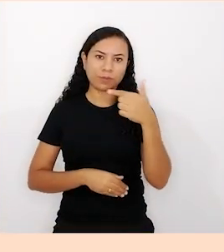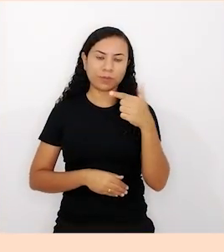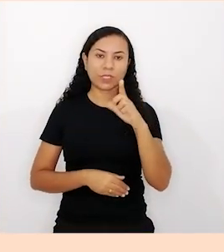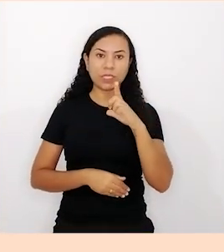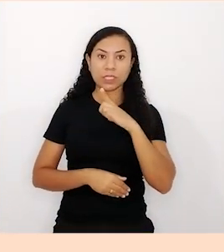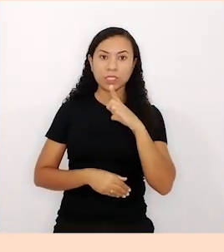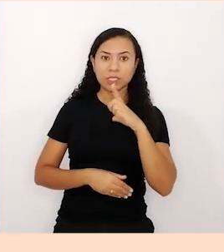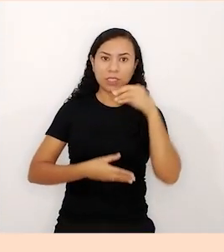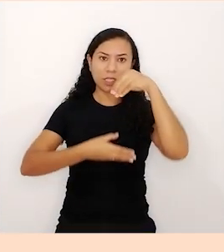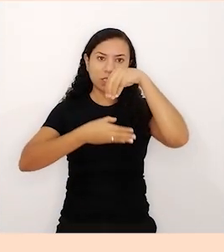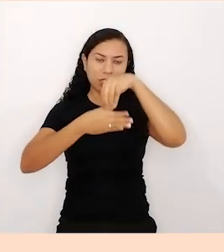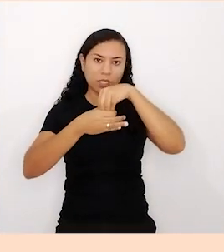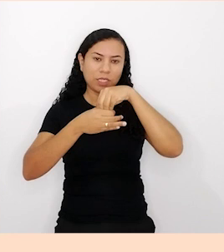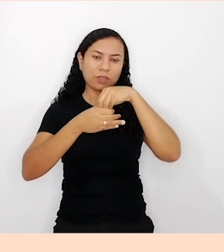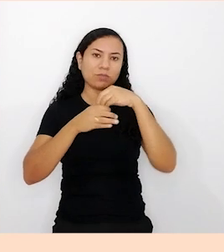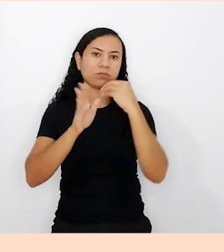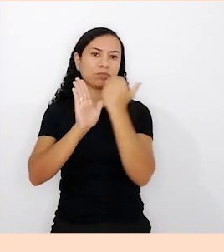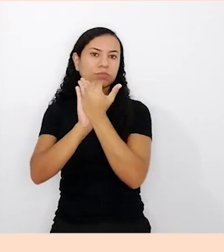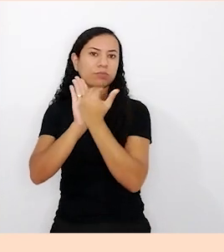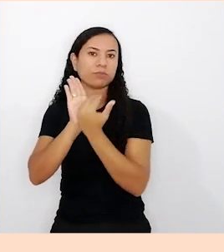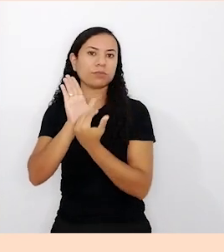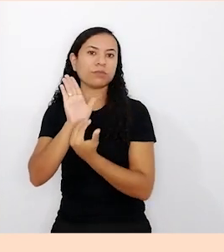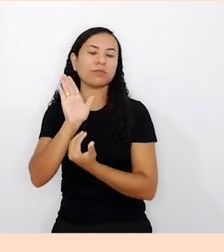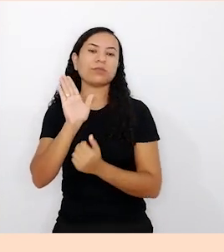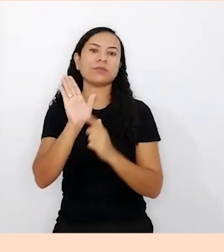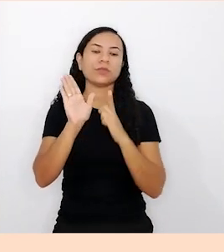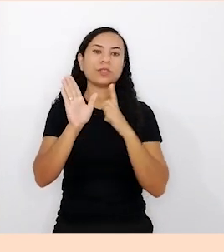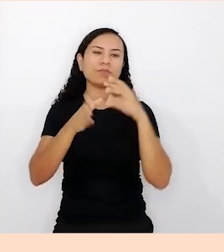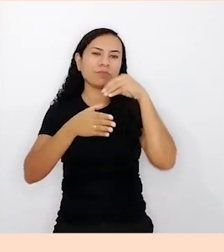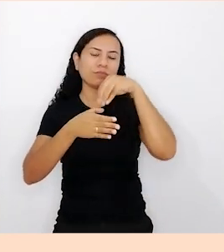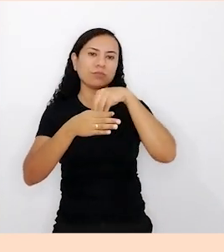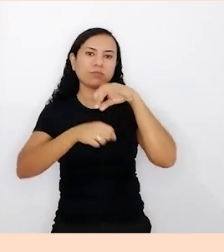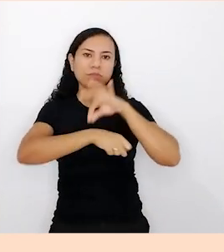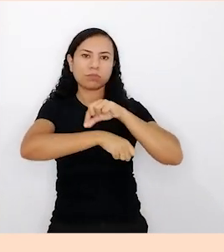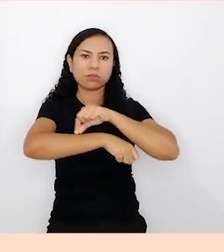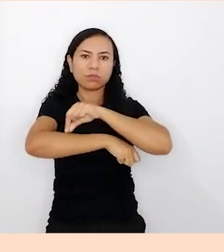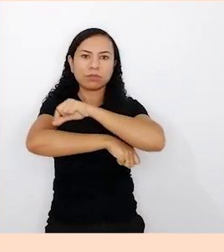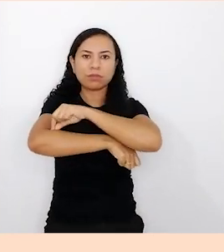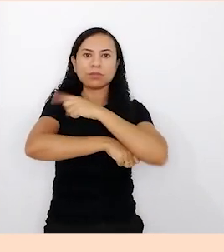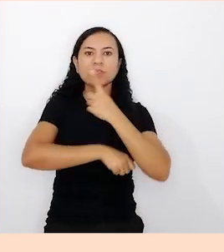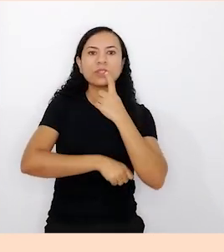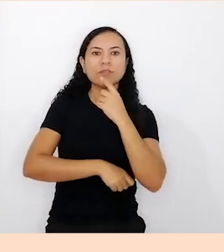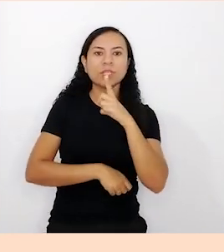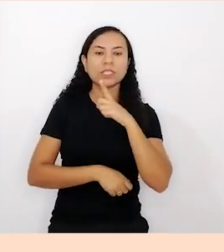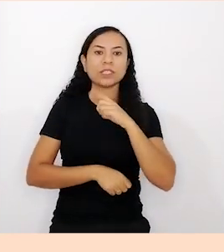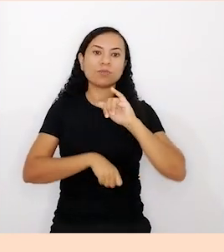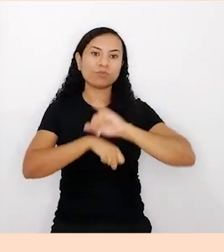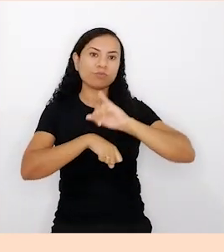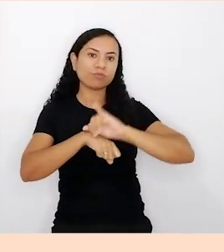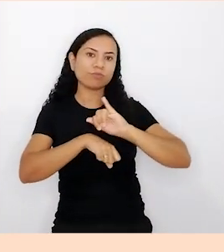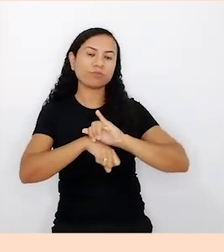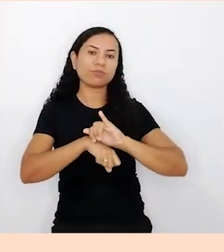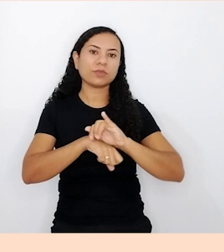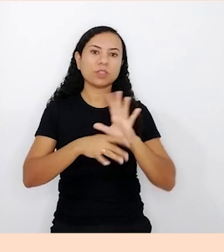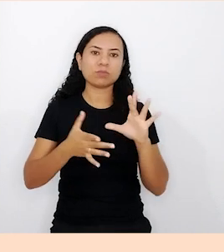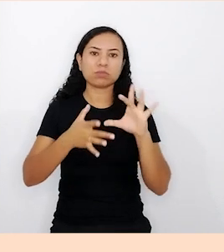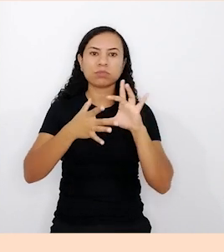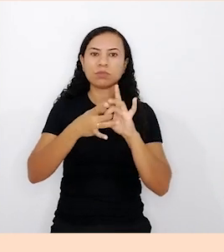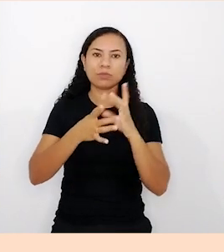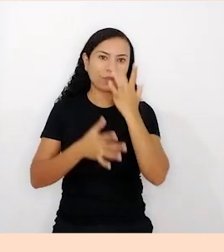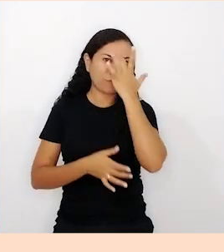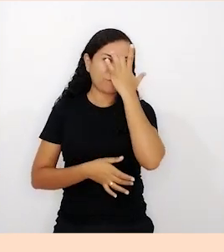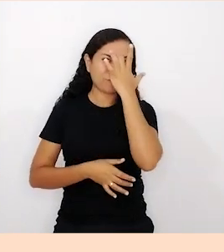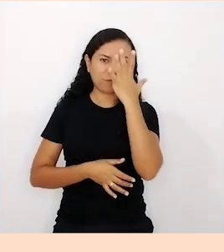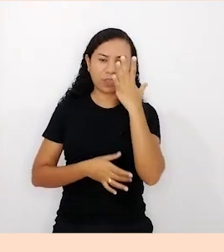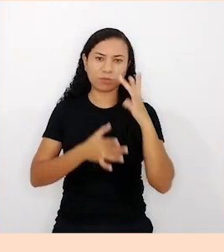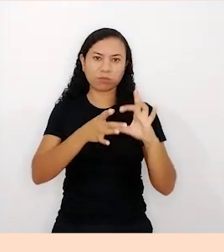em sua composição, esses eritrócitos, esses glóbulos vermelhos, possuem ferro, que se une facilmente